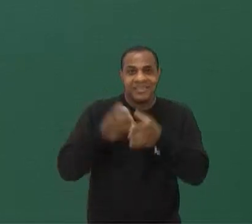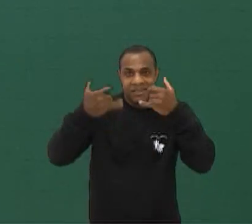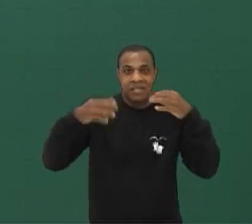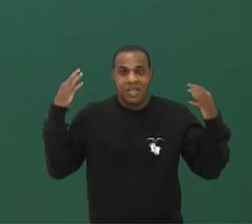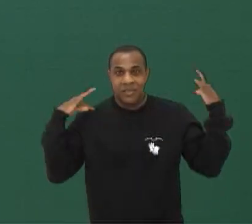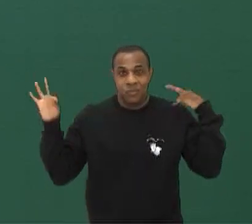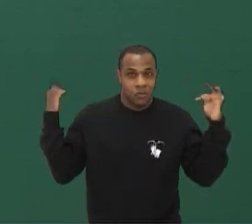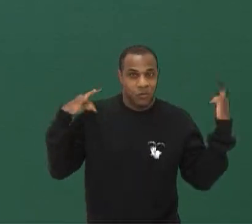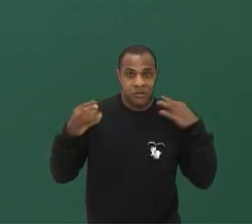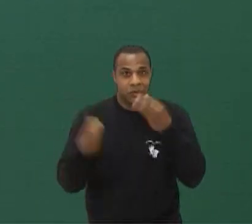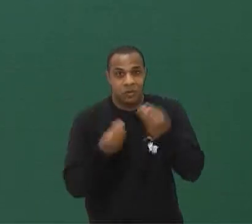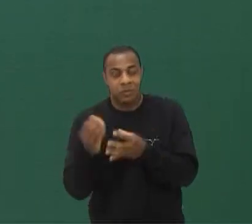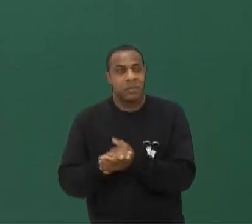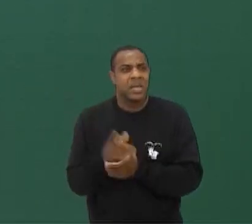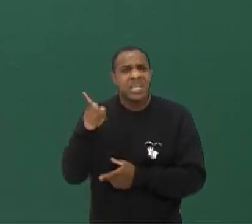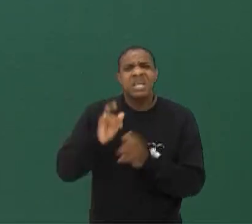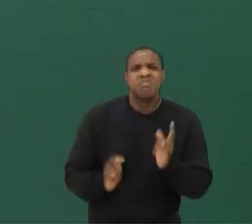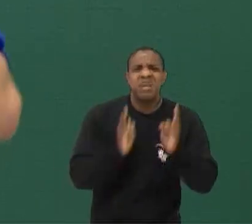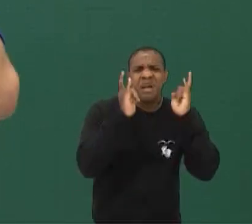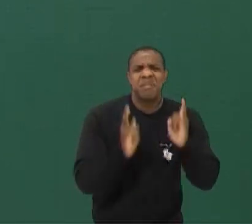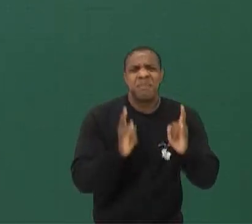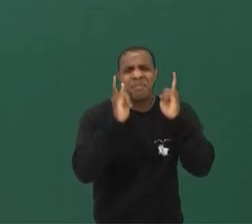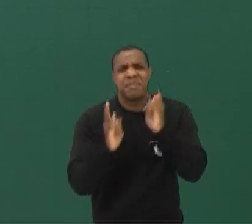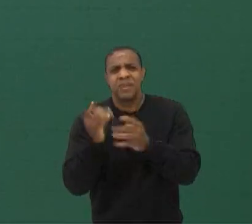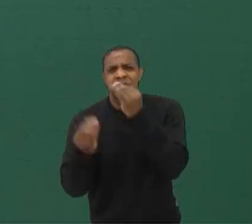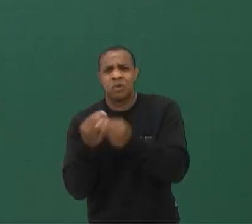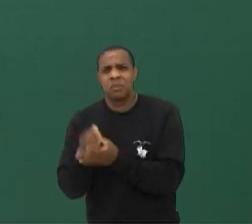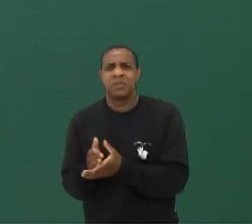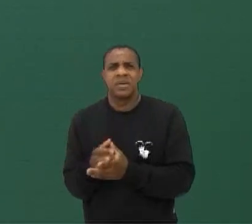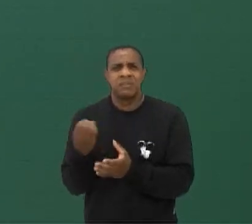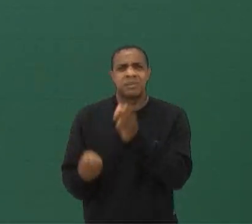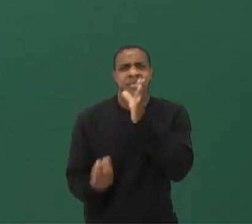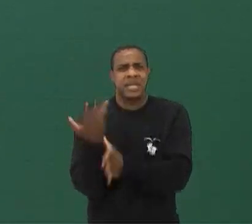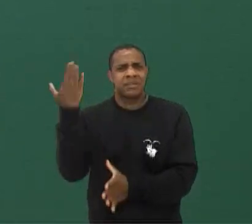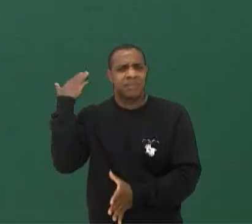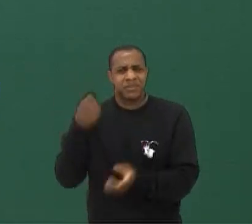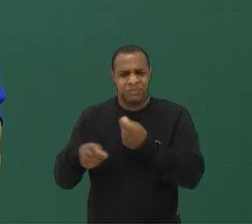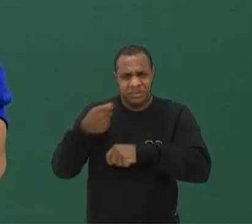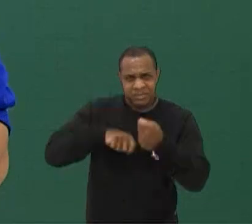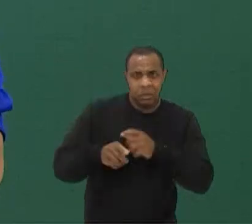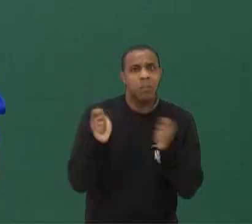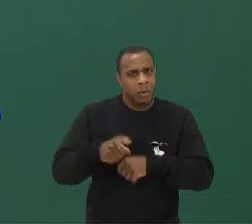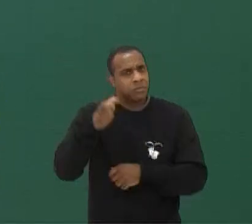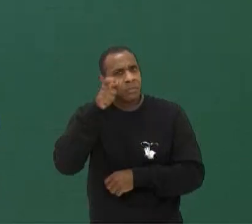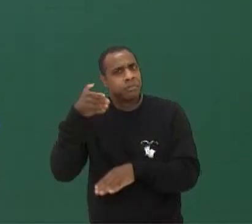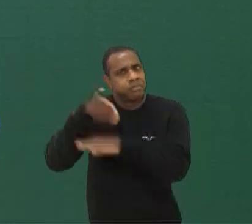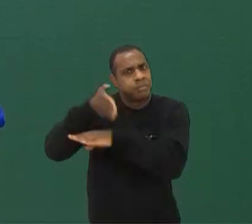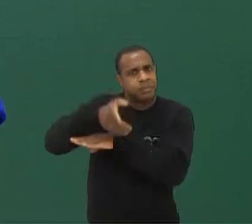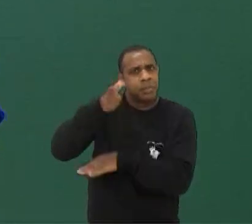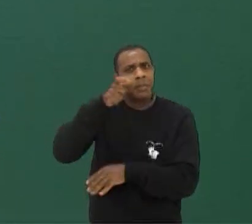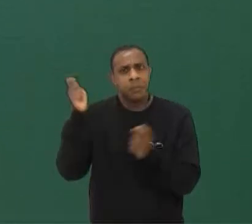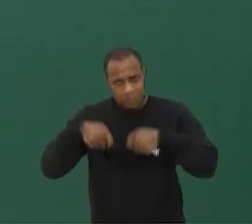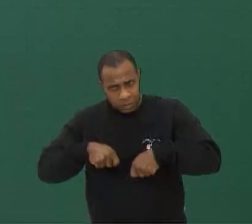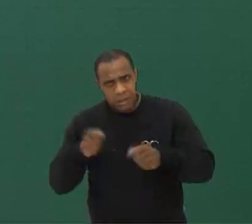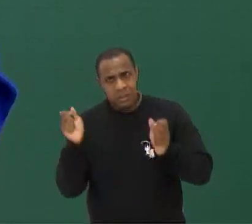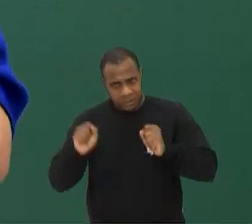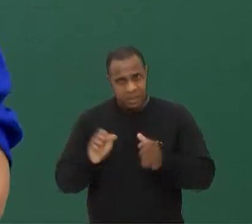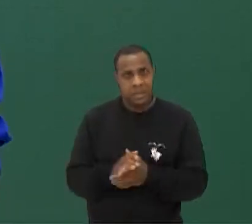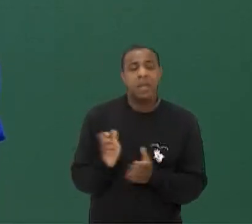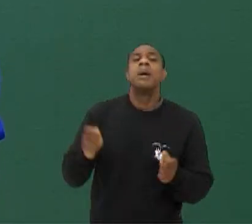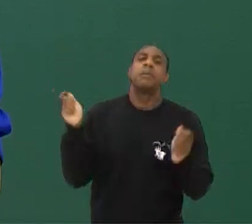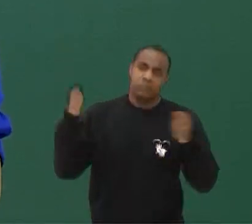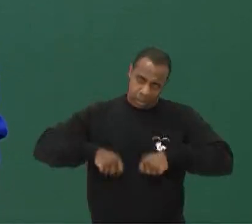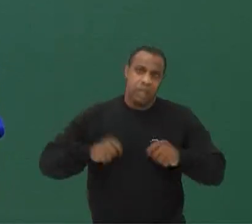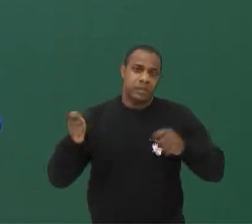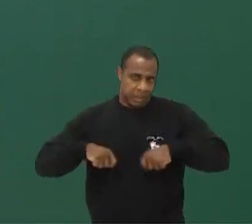Londrina perguntando, esses prédios que a gente falou, criados pela administração joanina, podem ser visitados? Podem, a maioria está lá. O Museu Nacional, que a